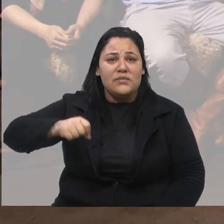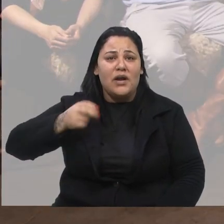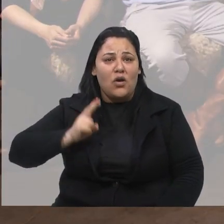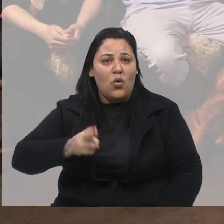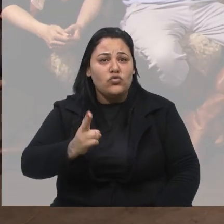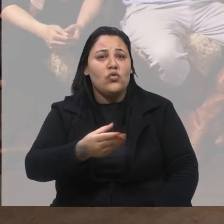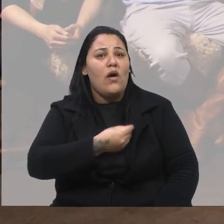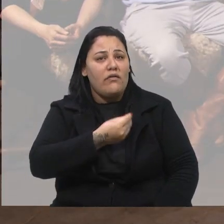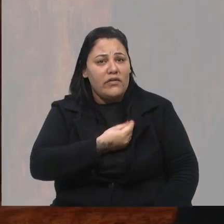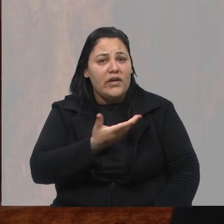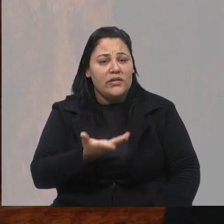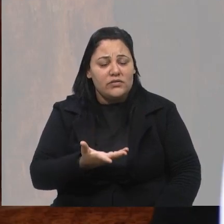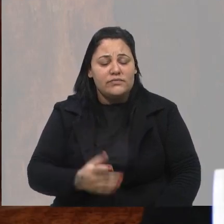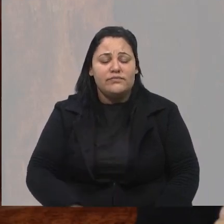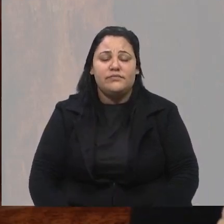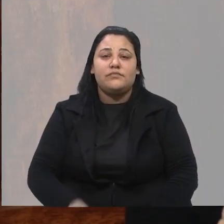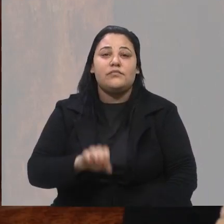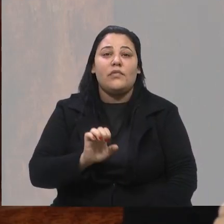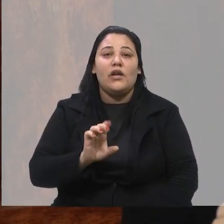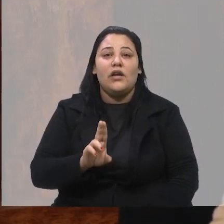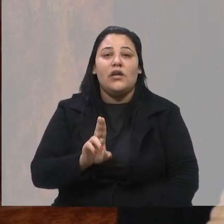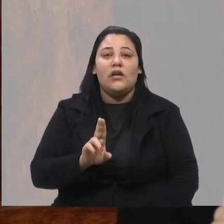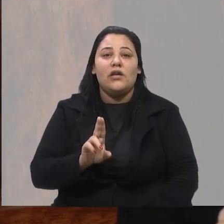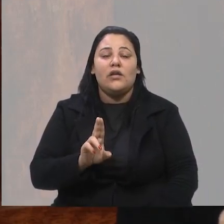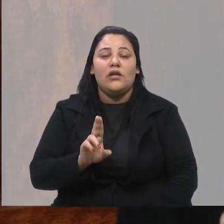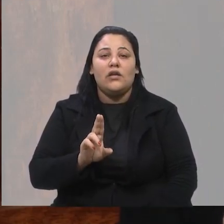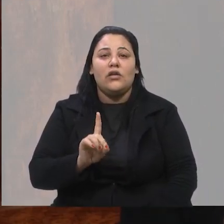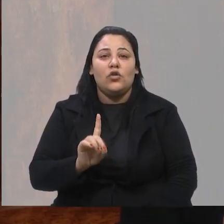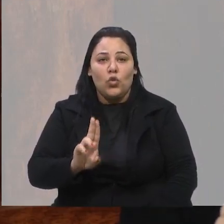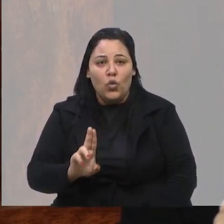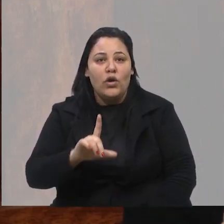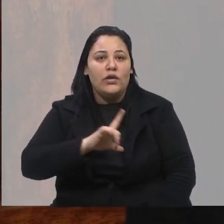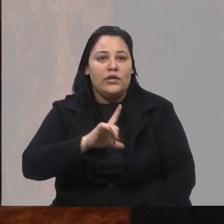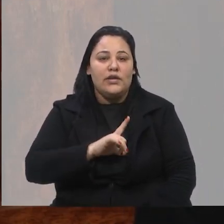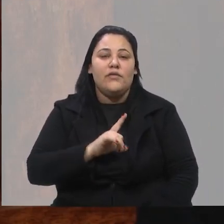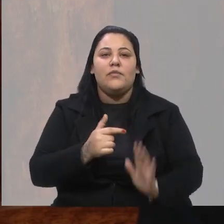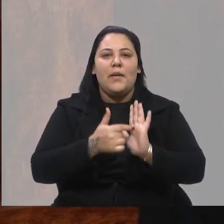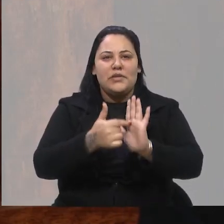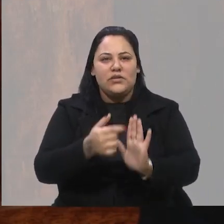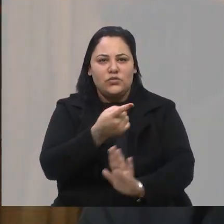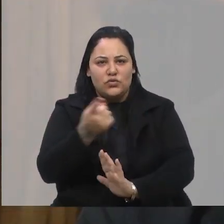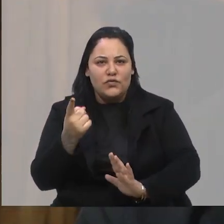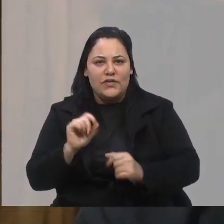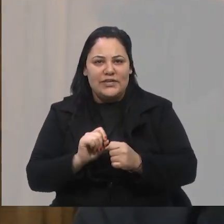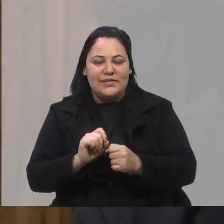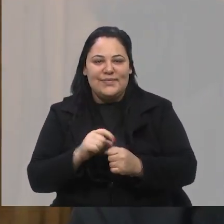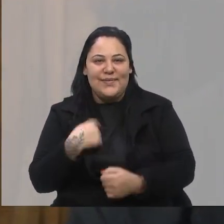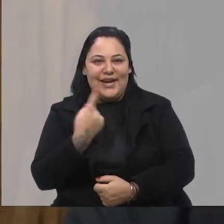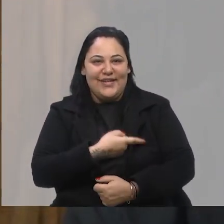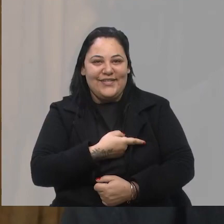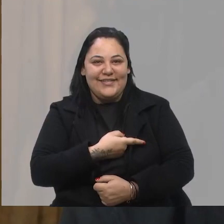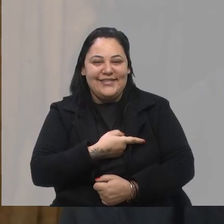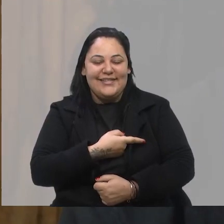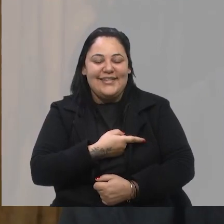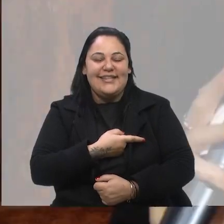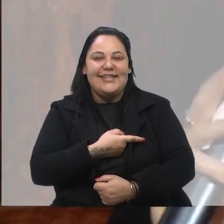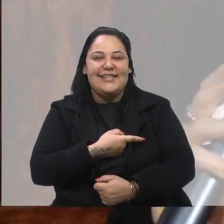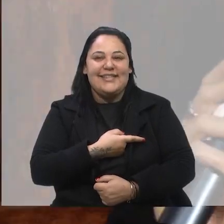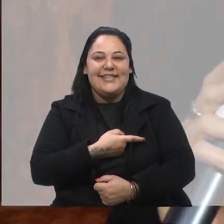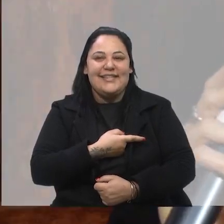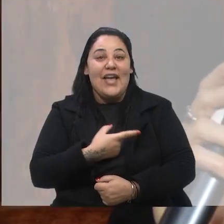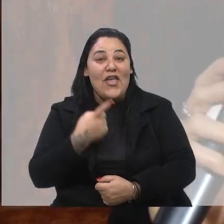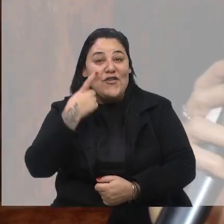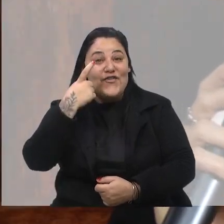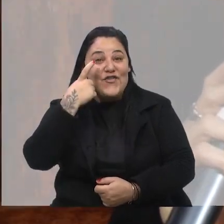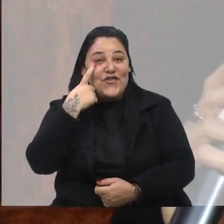sobreviver. Eduardo, teve uma apresentação que você fez para nós ali que deu para ver